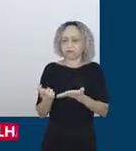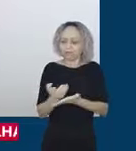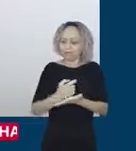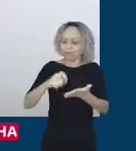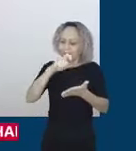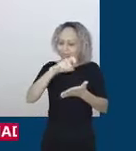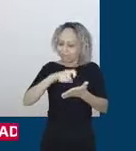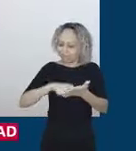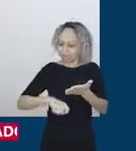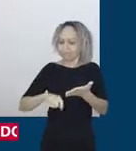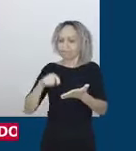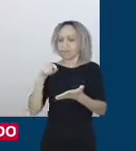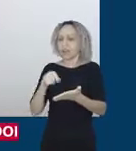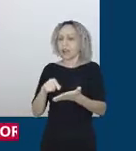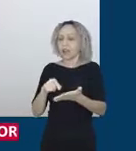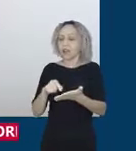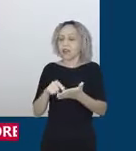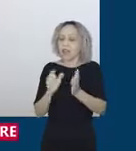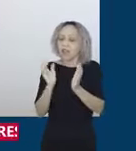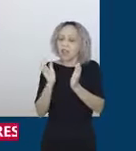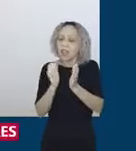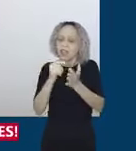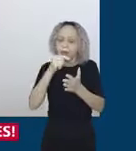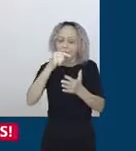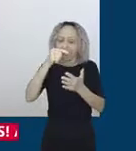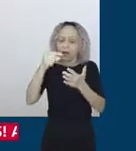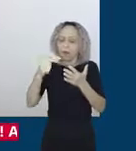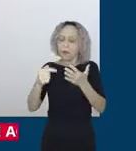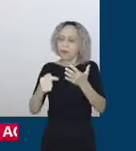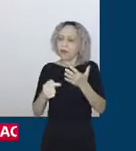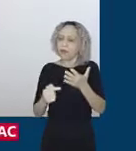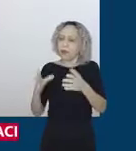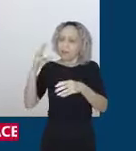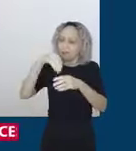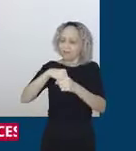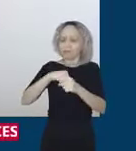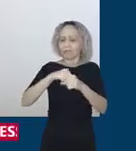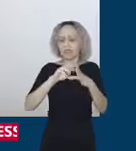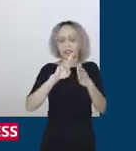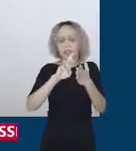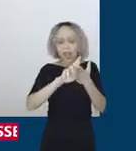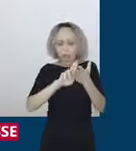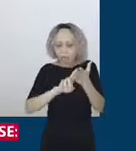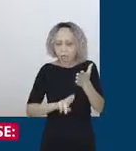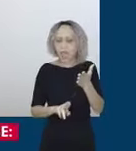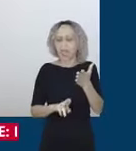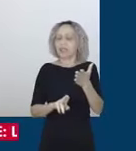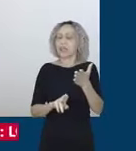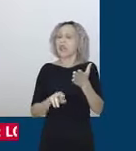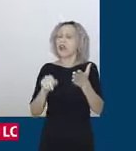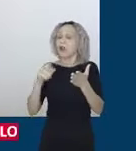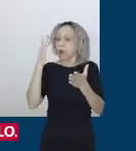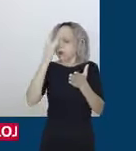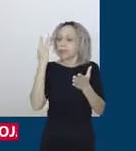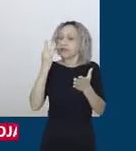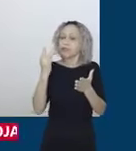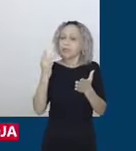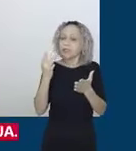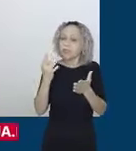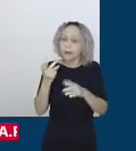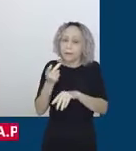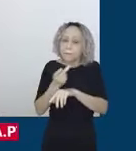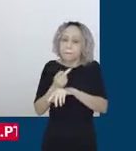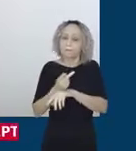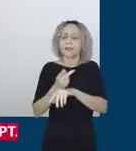tenho certeza que ele vai buscar o equilíbrio fiscal entre receita e despesa do governo. Segundo os dados que ele